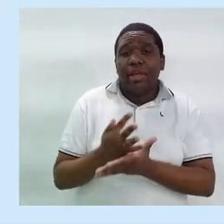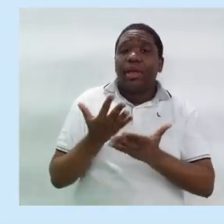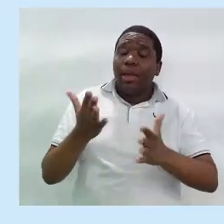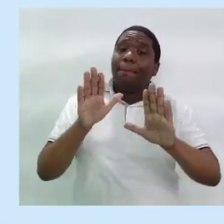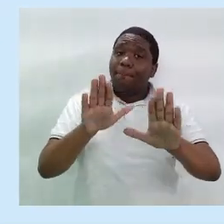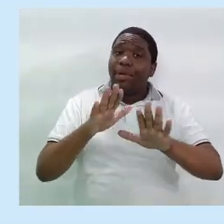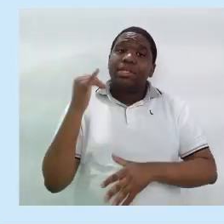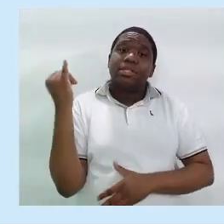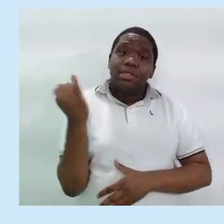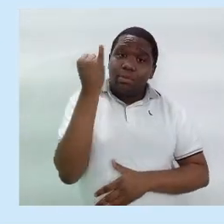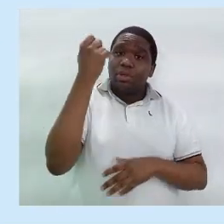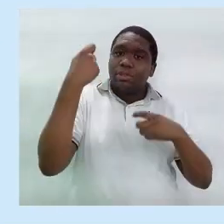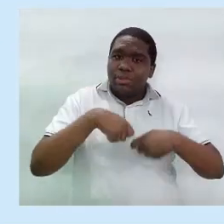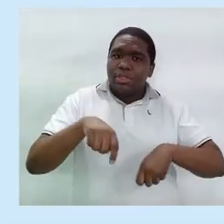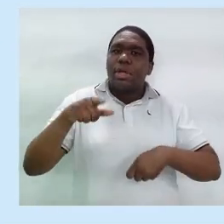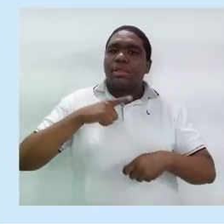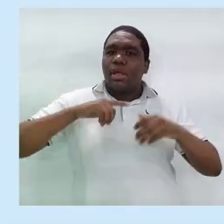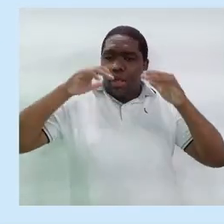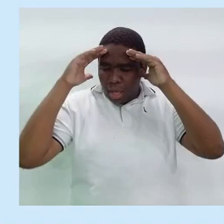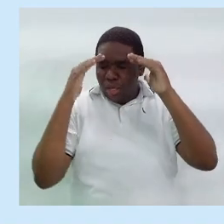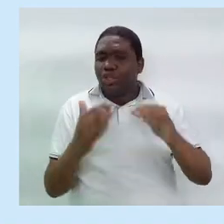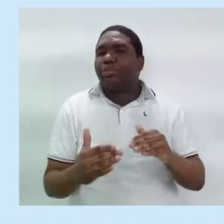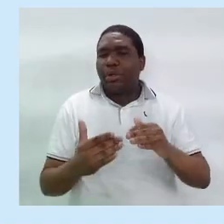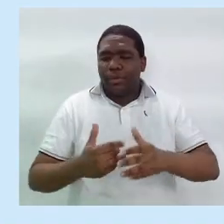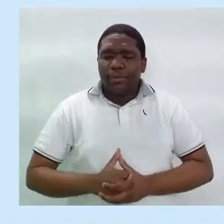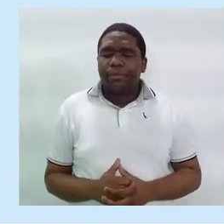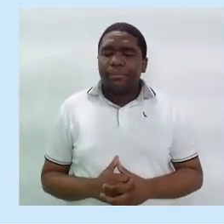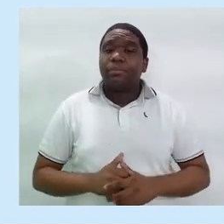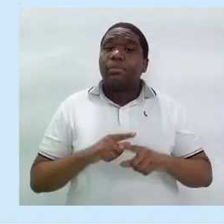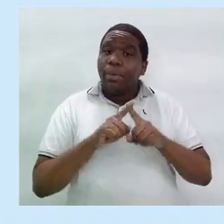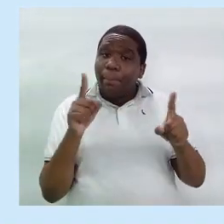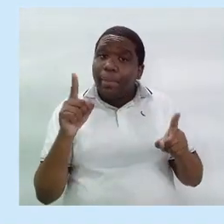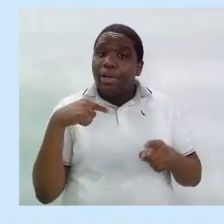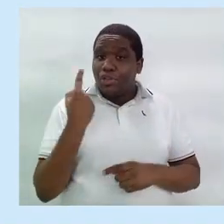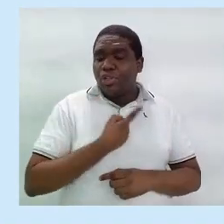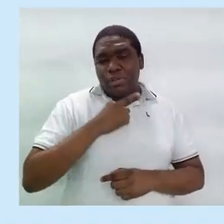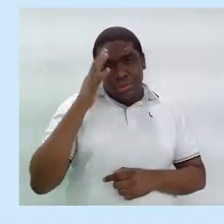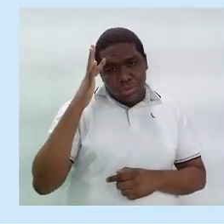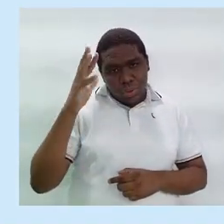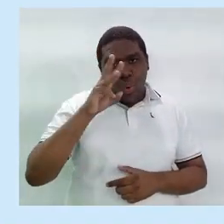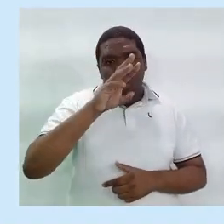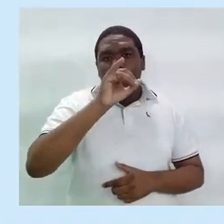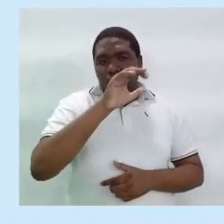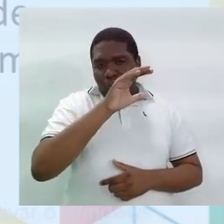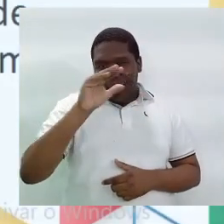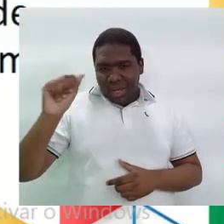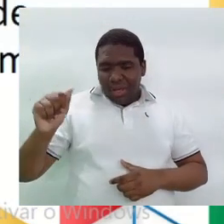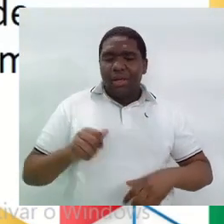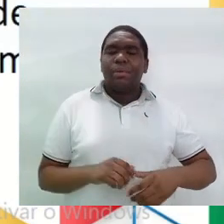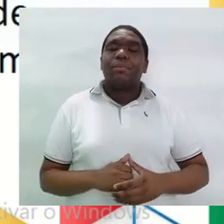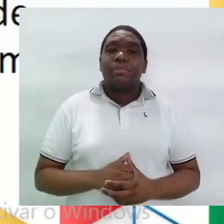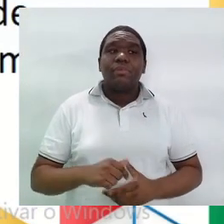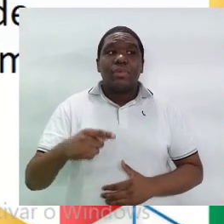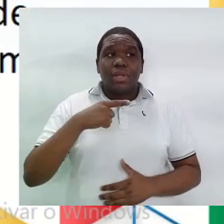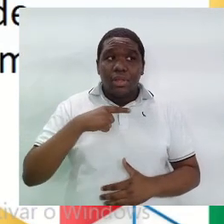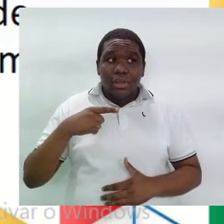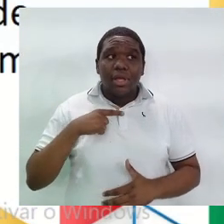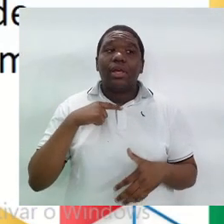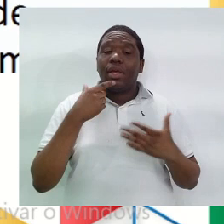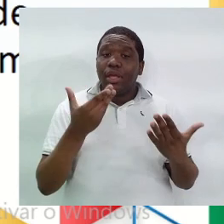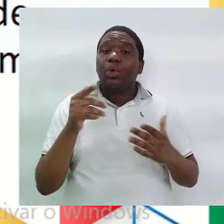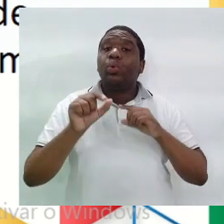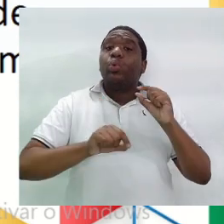o importante é o respeito e a tradição. Mas voltemos aqui ao Wicca. Na tela, nós temos a seguinte